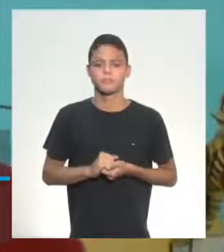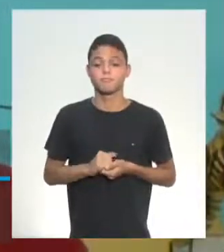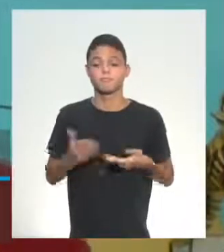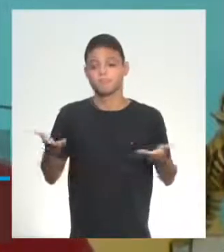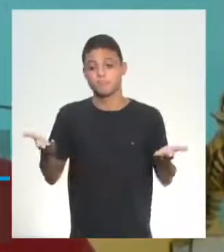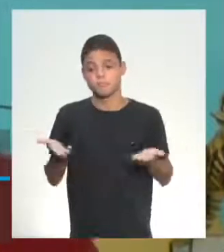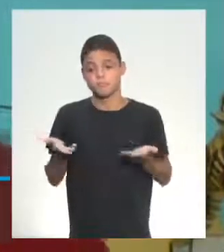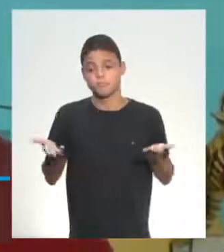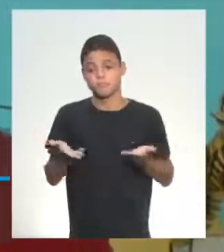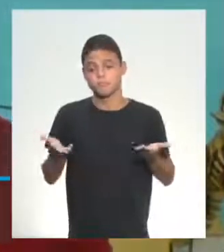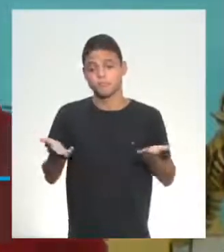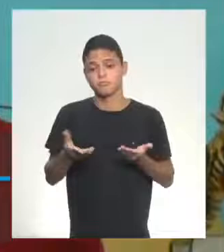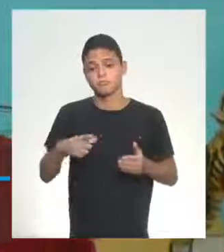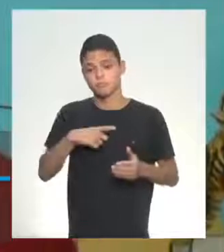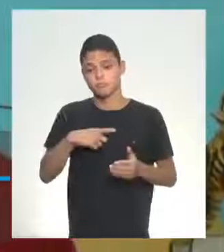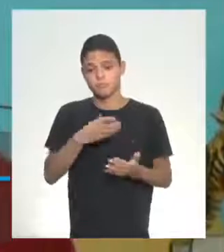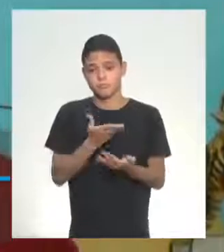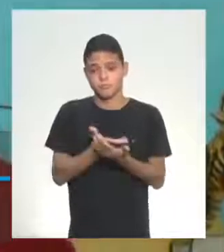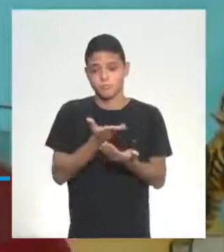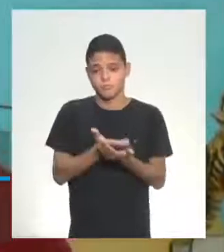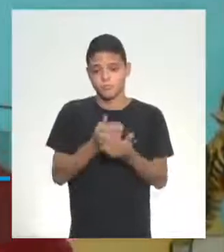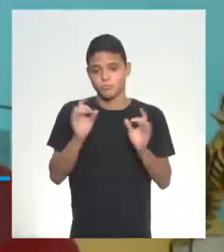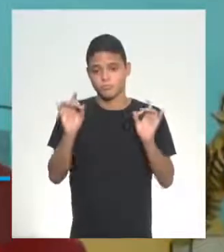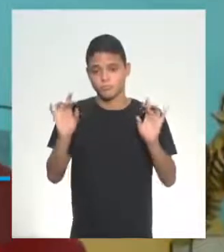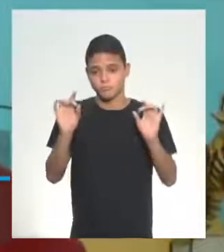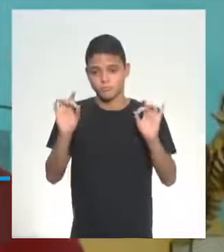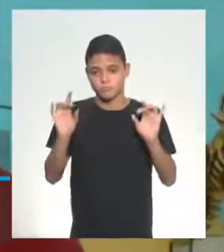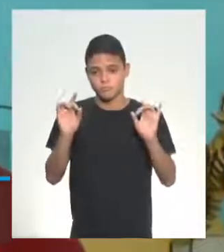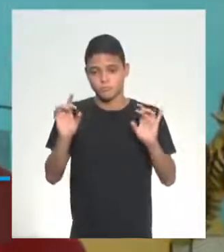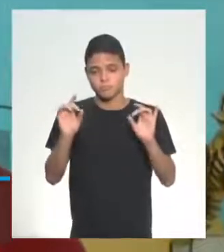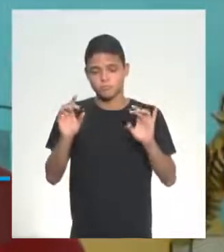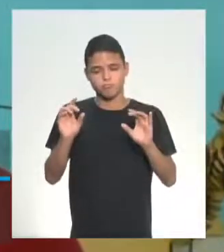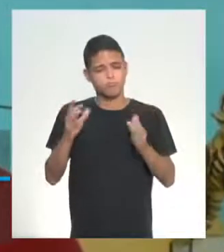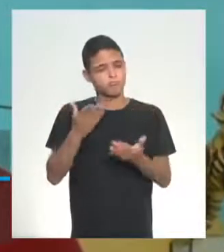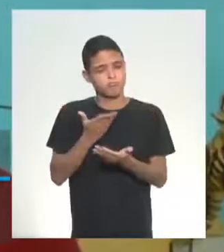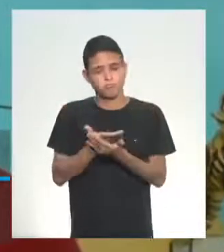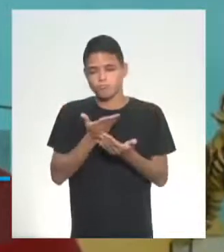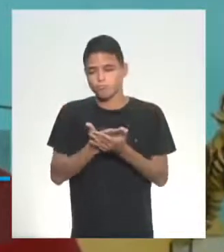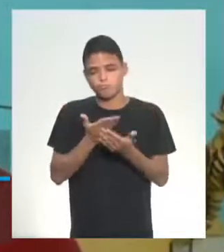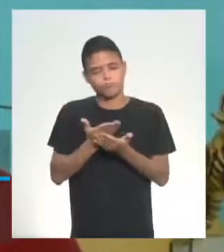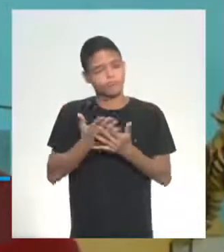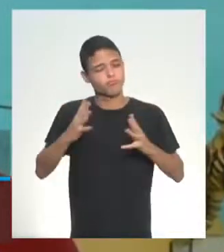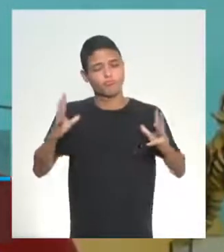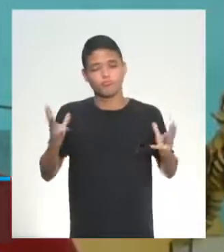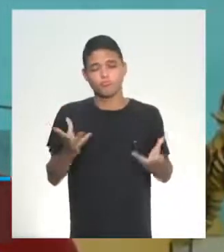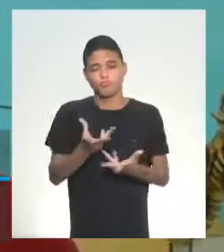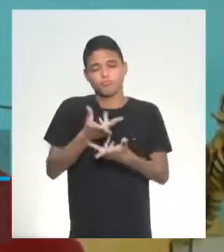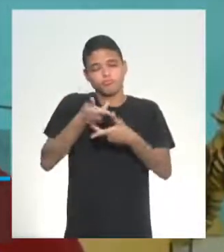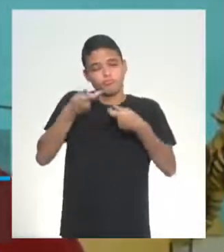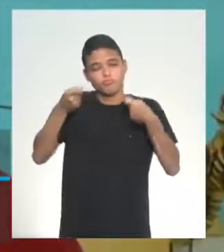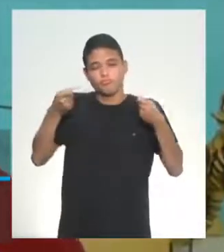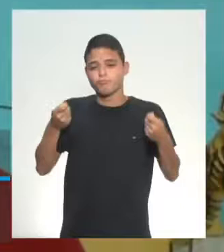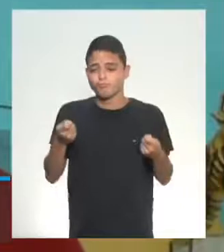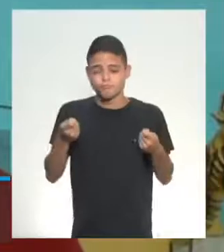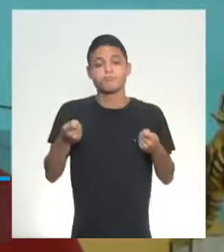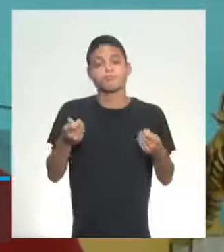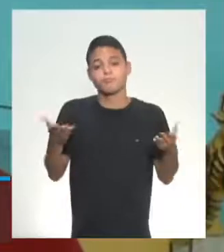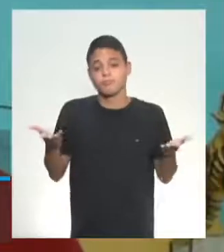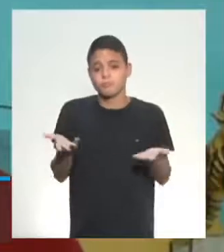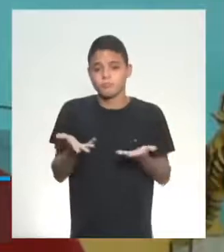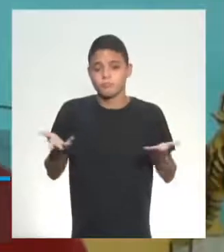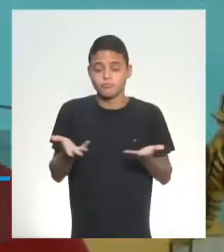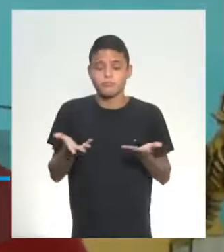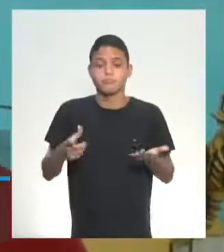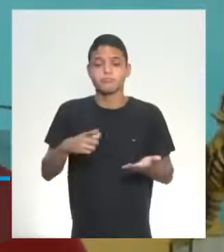Hoje nós estamos aqui com uma aula muito especial, com uma aula fantástica que a gente preparou para vocês. Hoje a gente vai ter